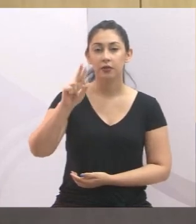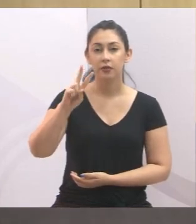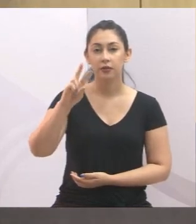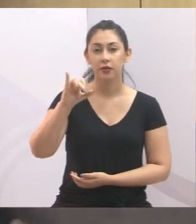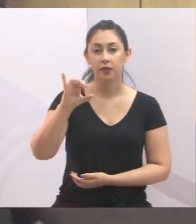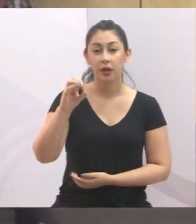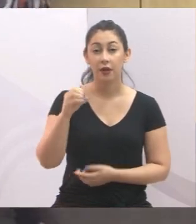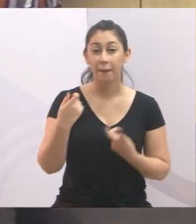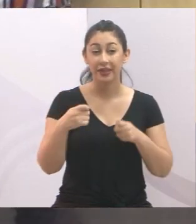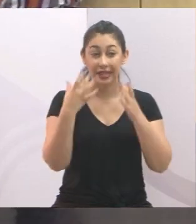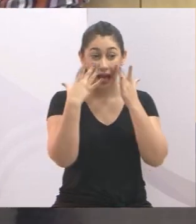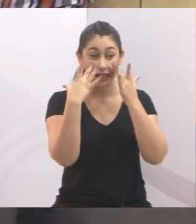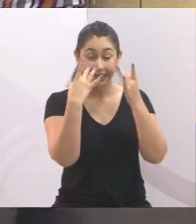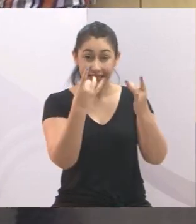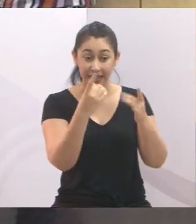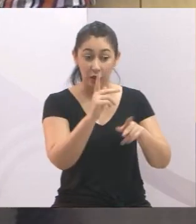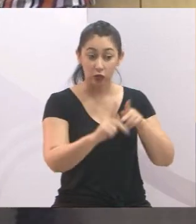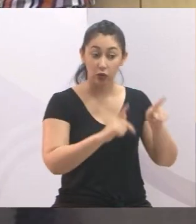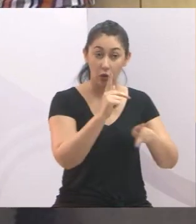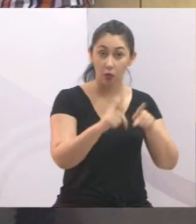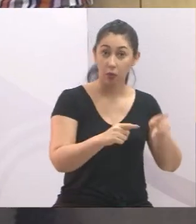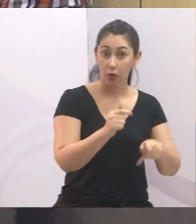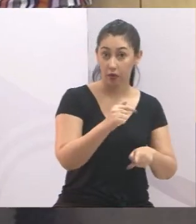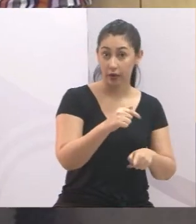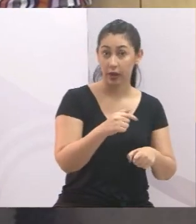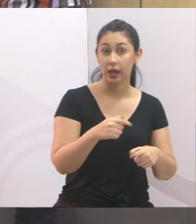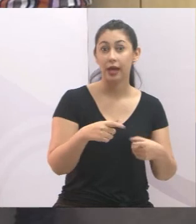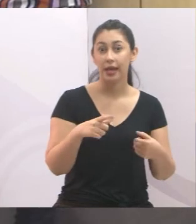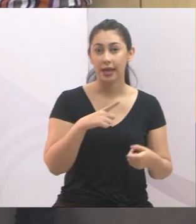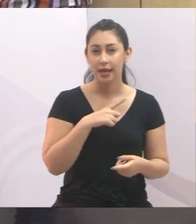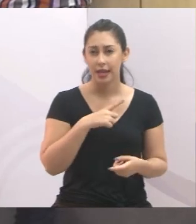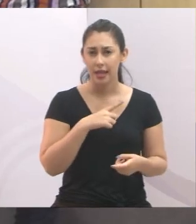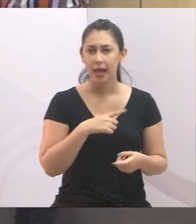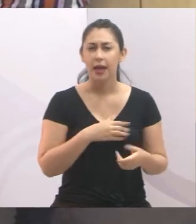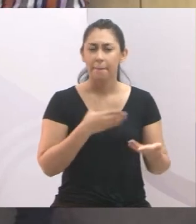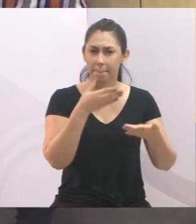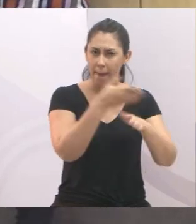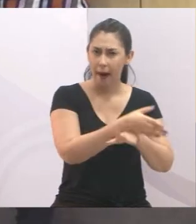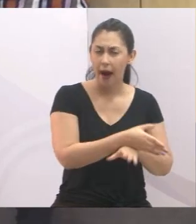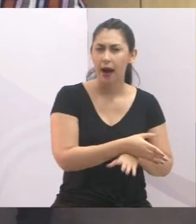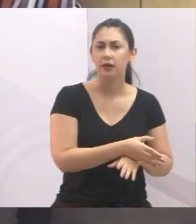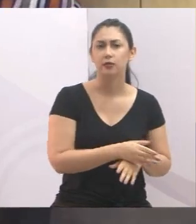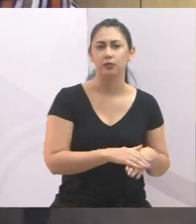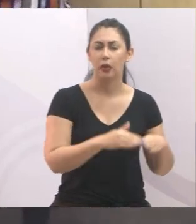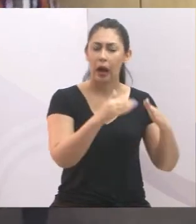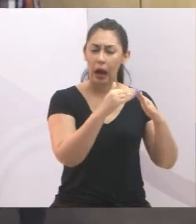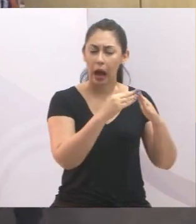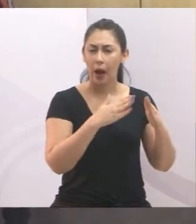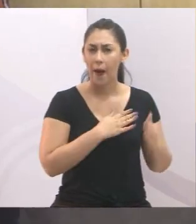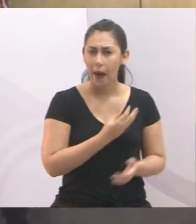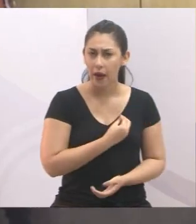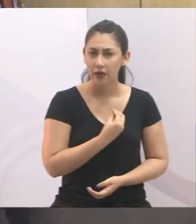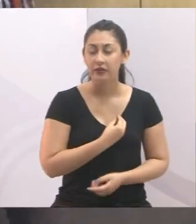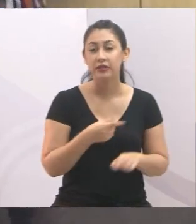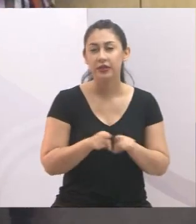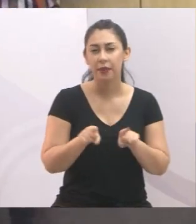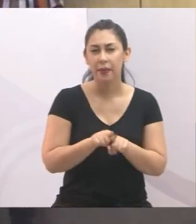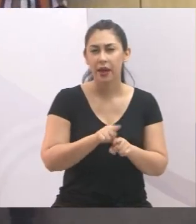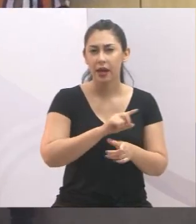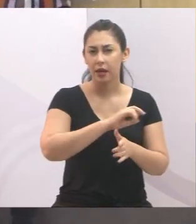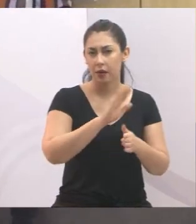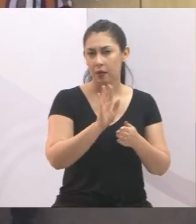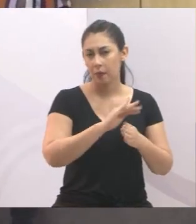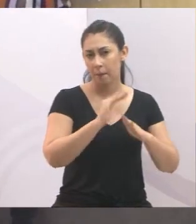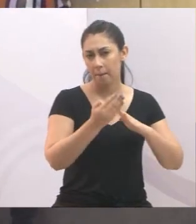para a população da cidade de Jacareí, inscrita no programa Minha Casa Minha Vida, e para os moradores da comunidade Lagoa Azul 2 e da